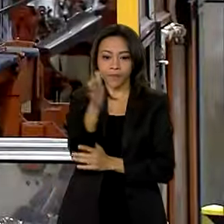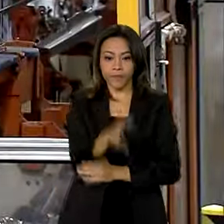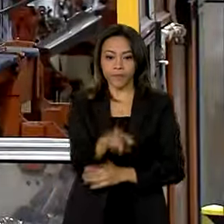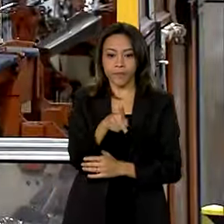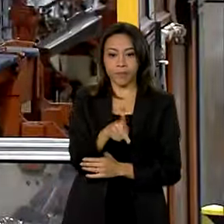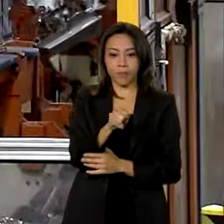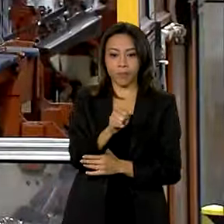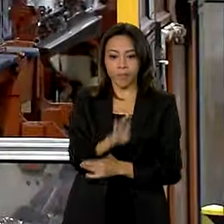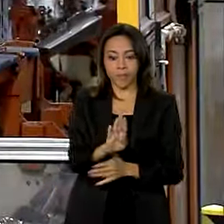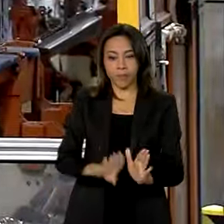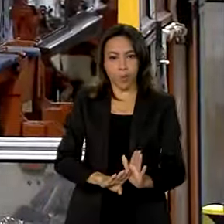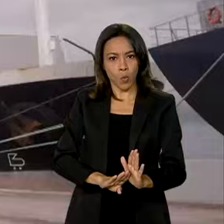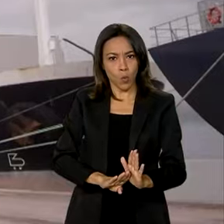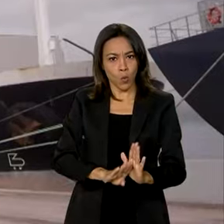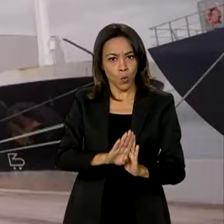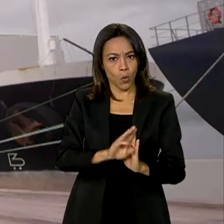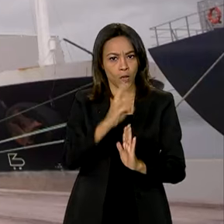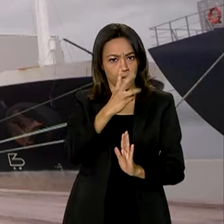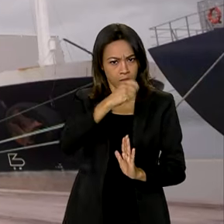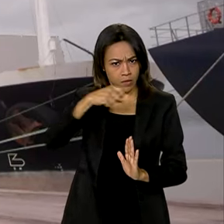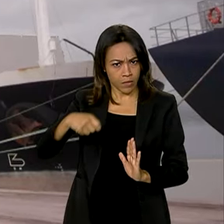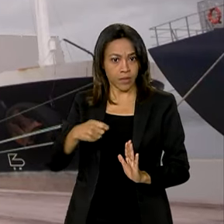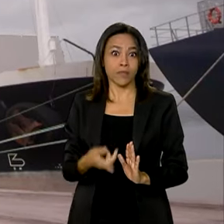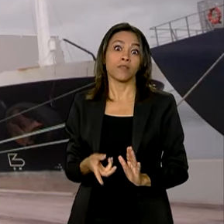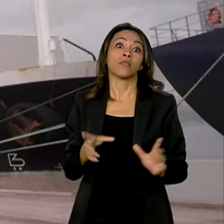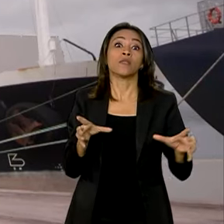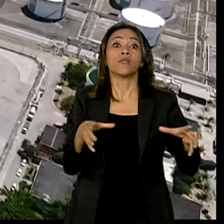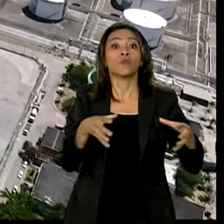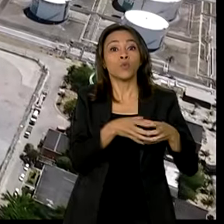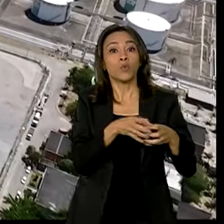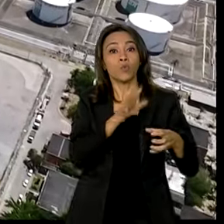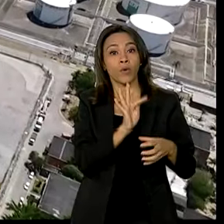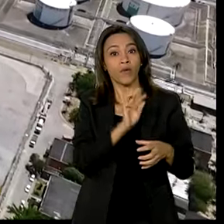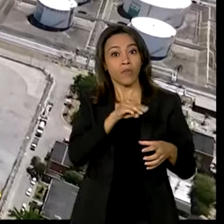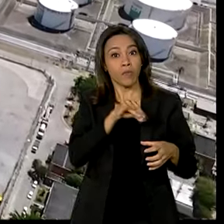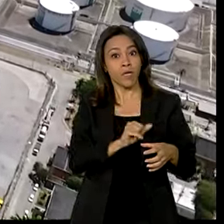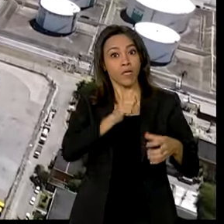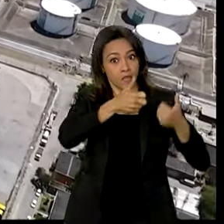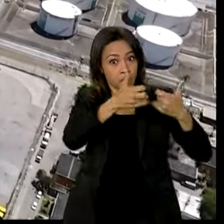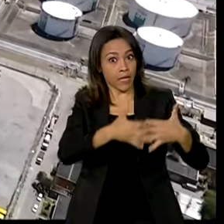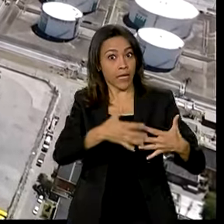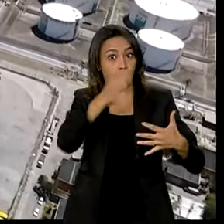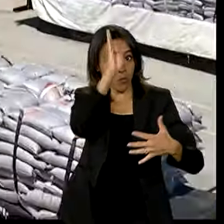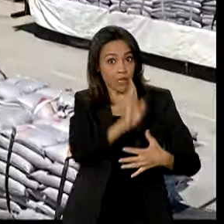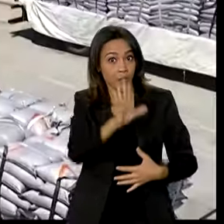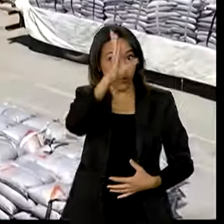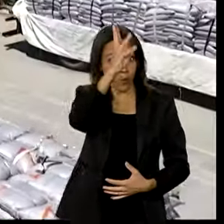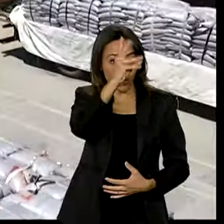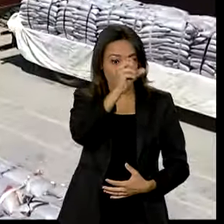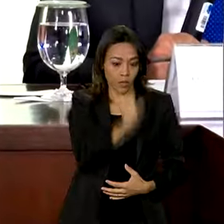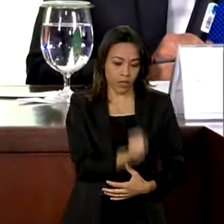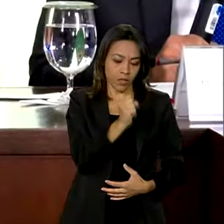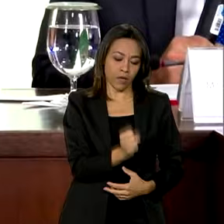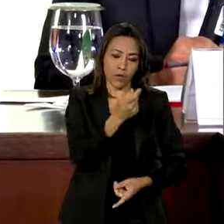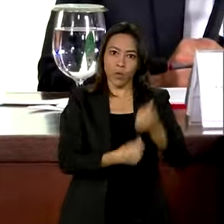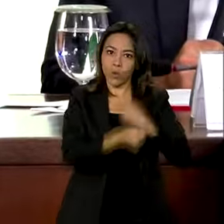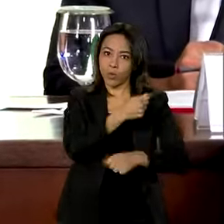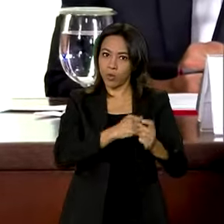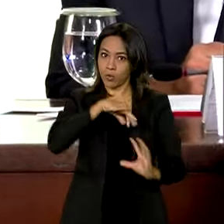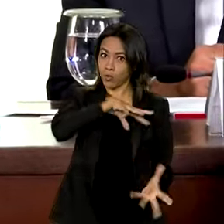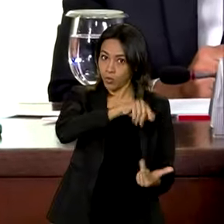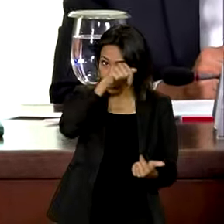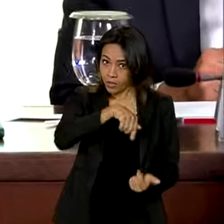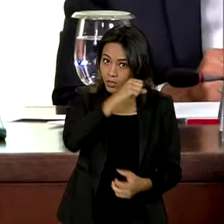primeiro trimestre do ano e FMI prevê que o Brasil será a 8ª economia do mundo ainda este ano. Presidente